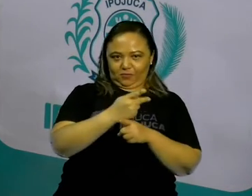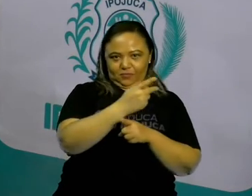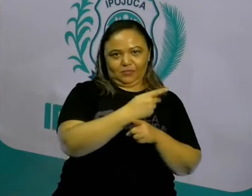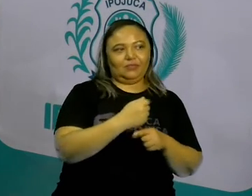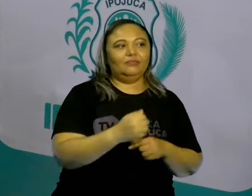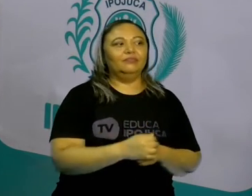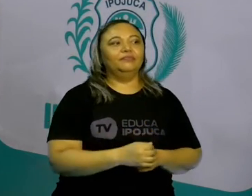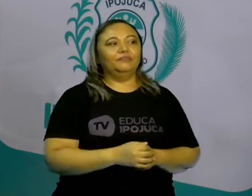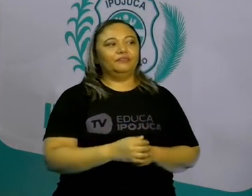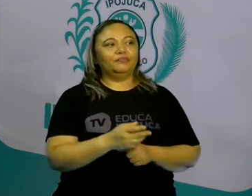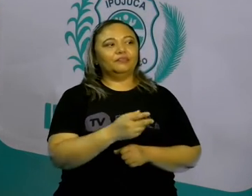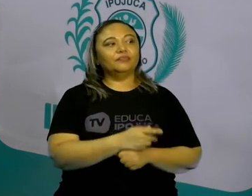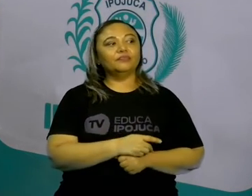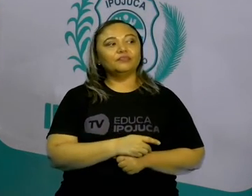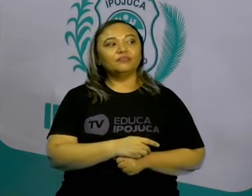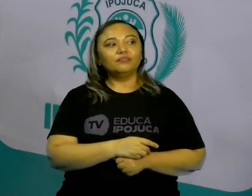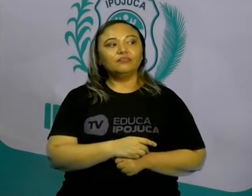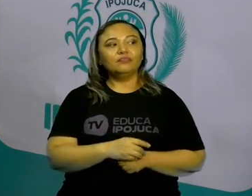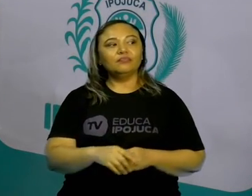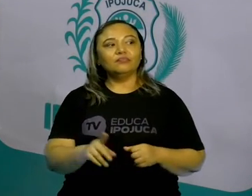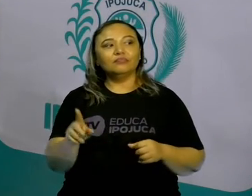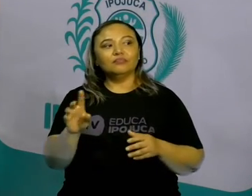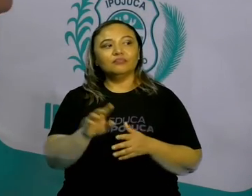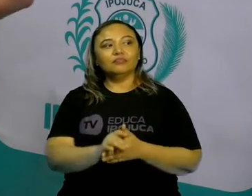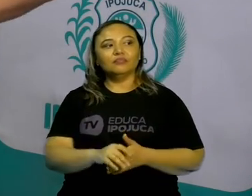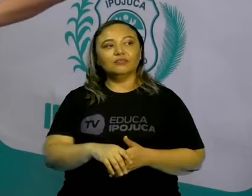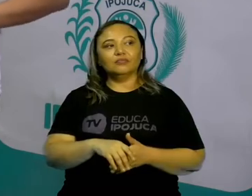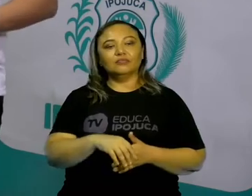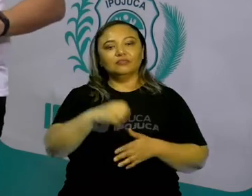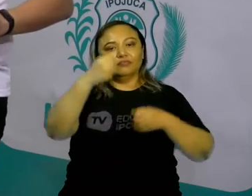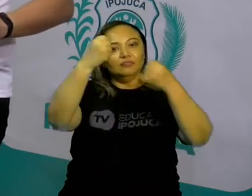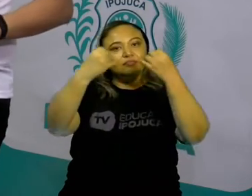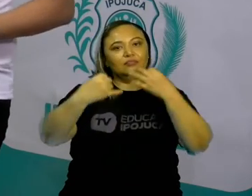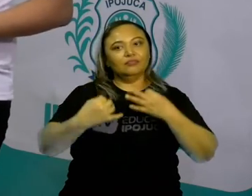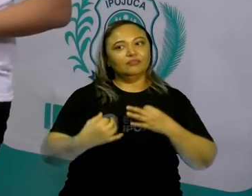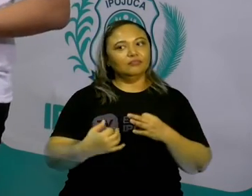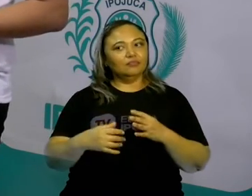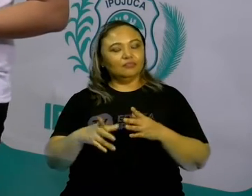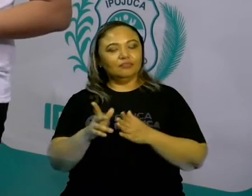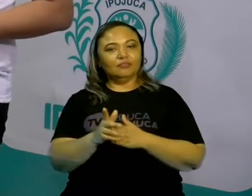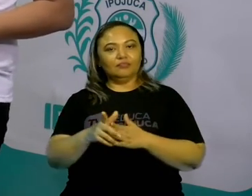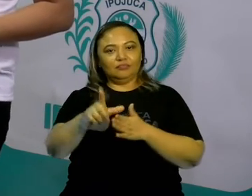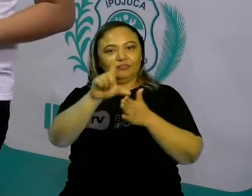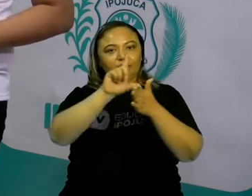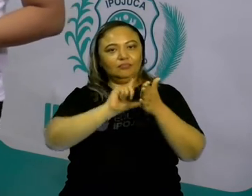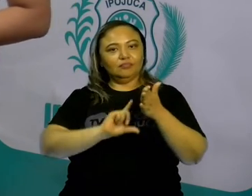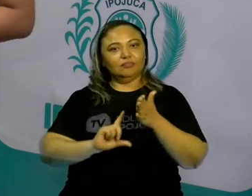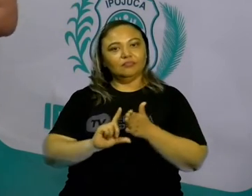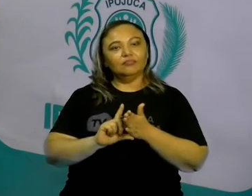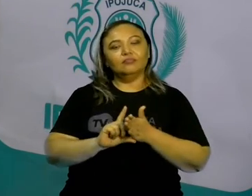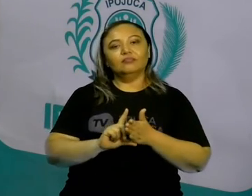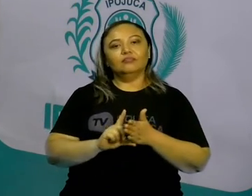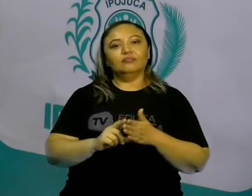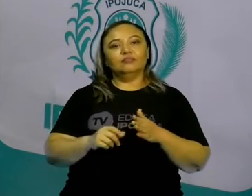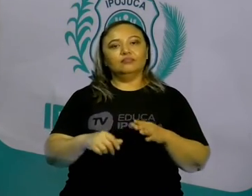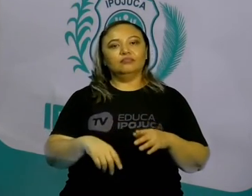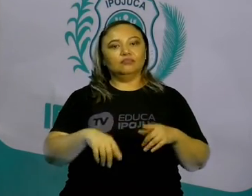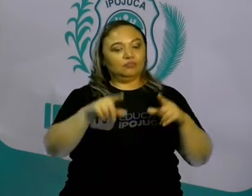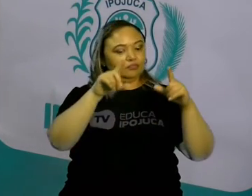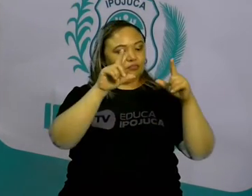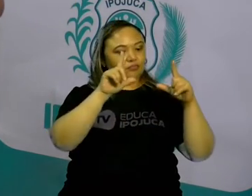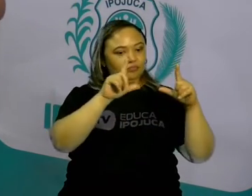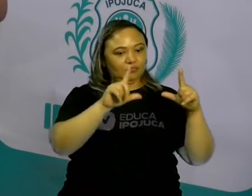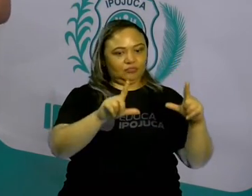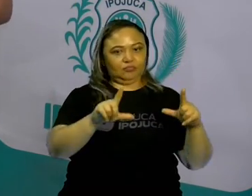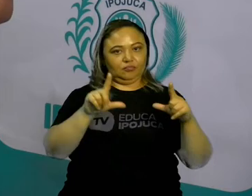né Oi e aí eu vou falar para vocês Antes de Voltar para Julieta e o espaço